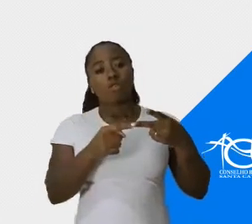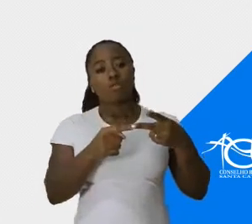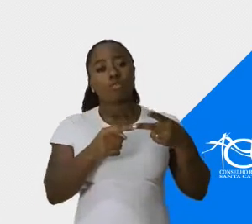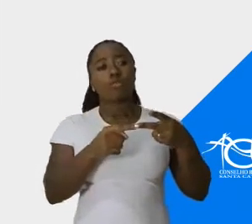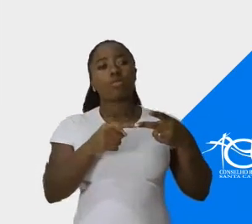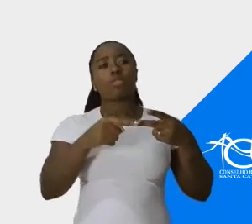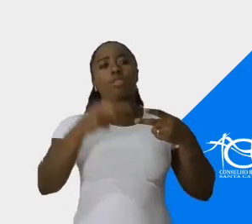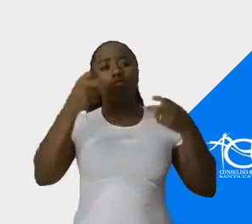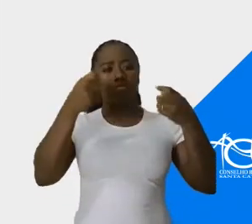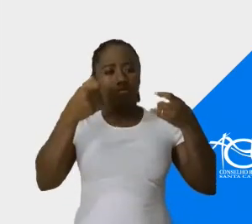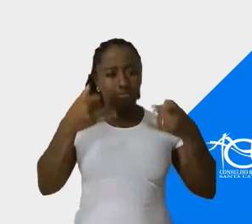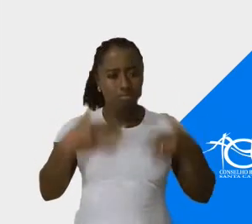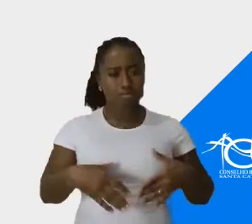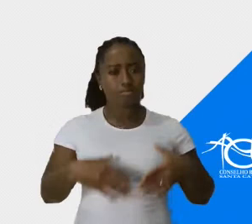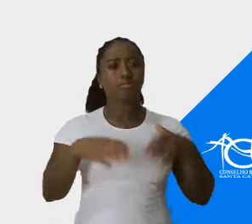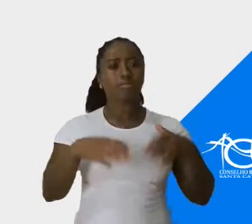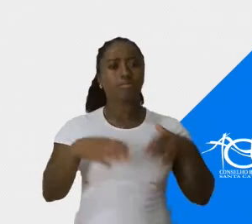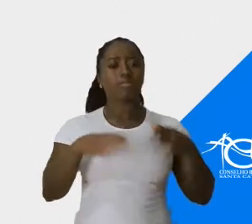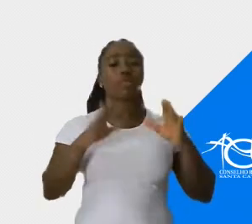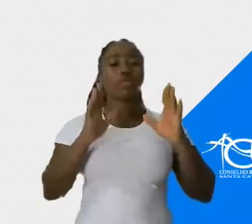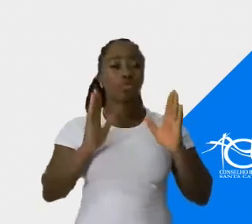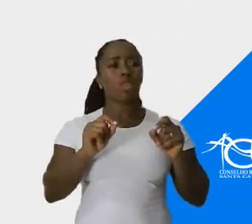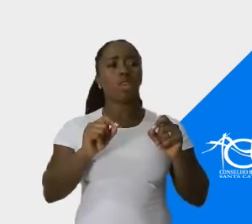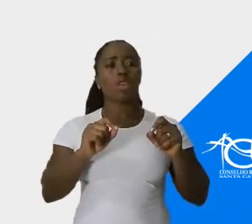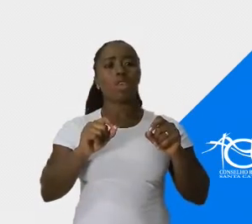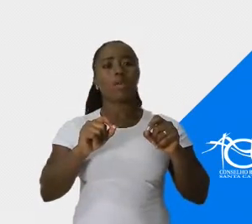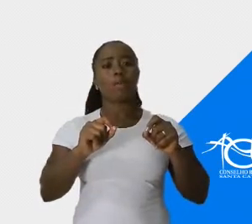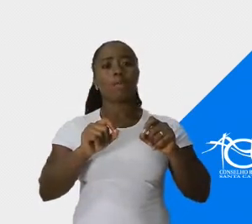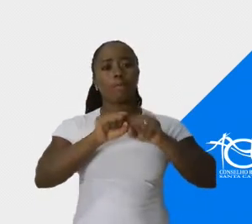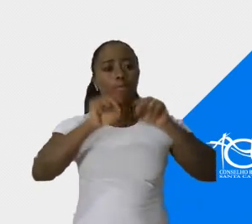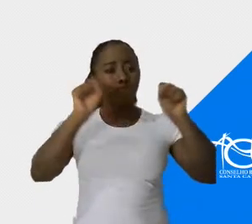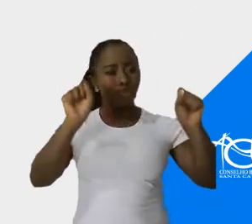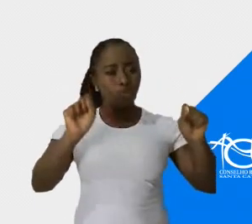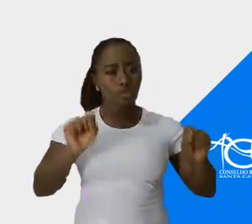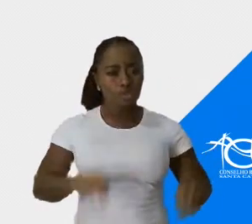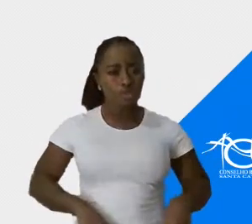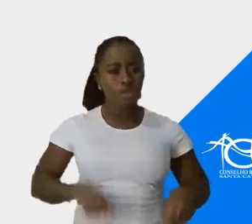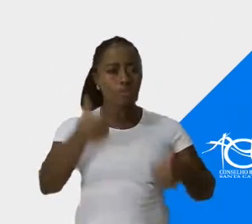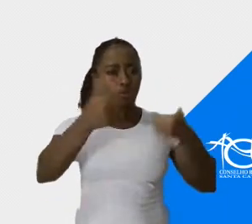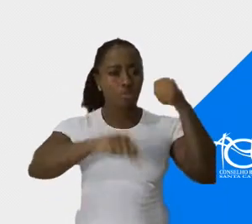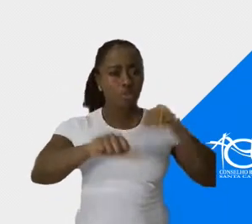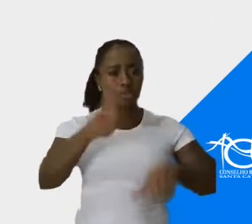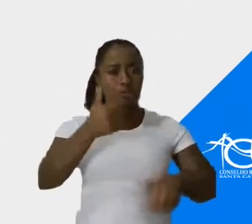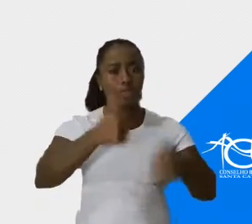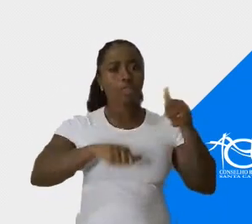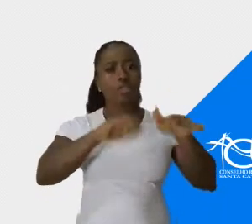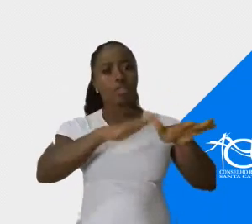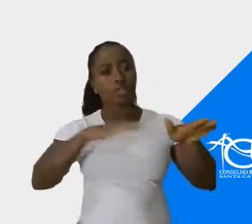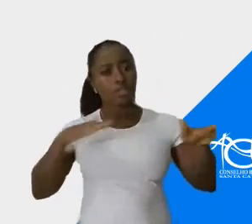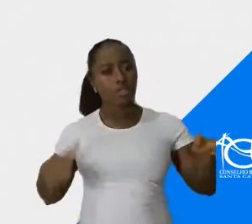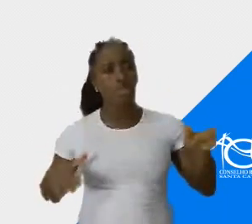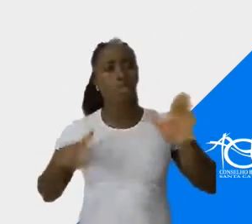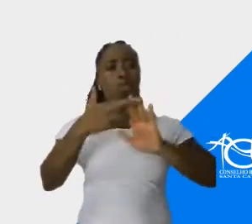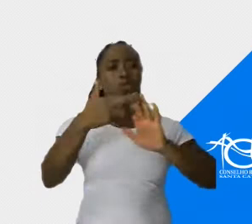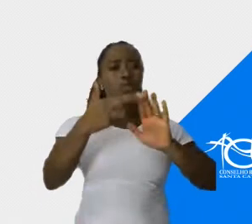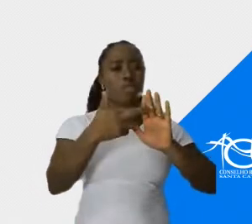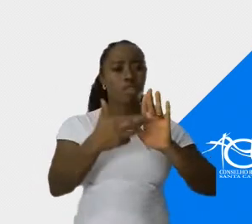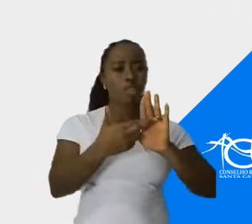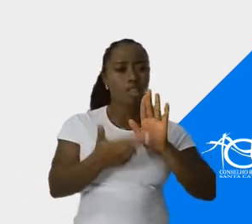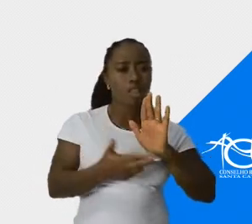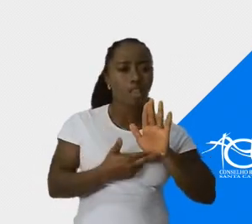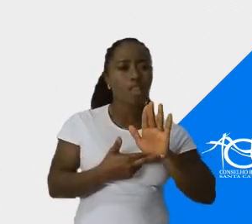sistema de avaliação é que entendemos que o trânsito é um sistema normativo. O trânsito tem muitas regras, tá? Tem